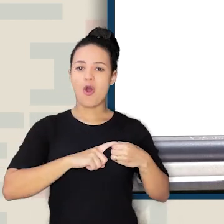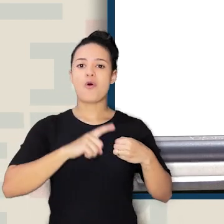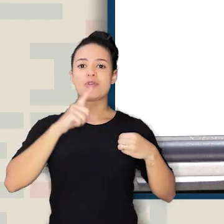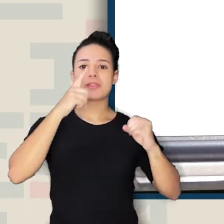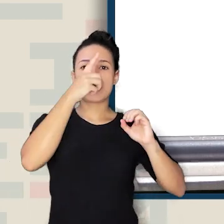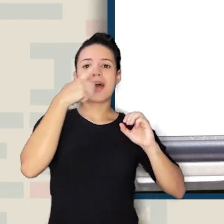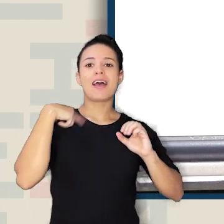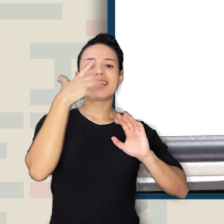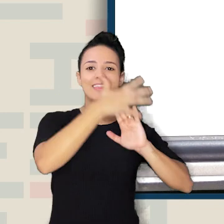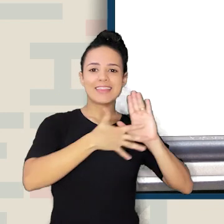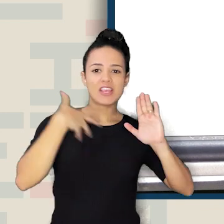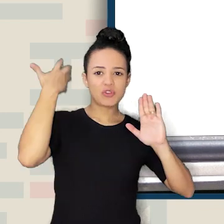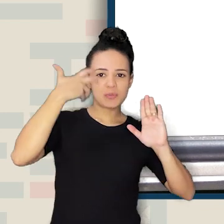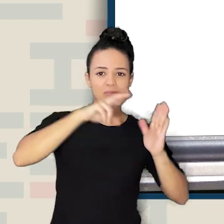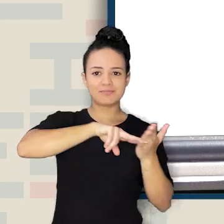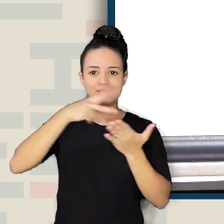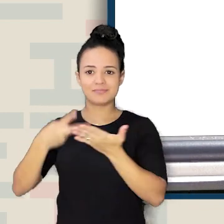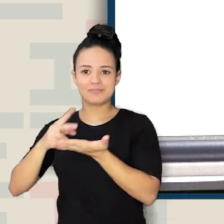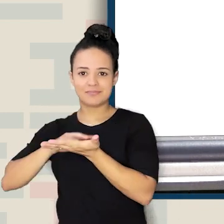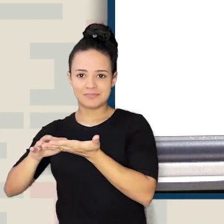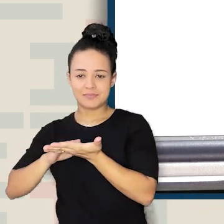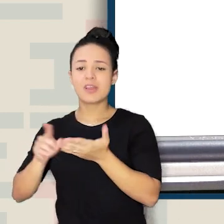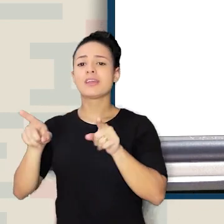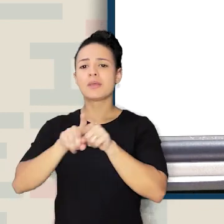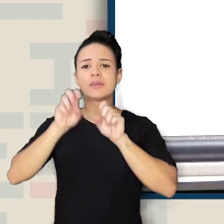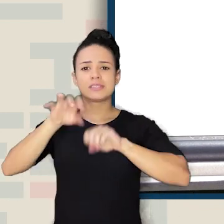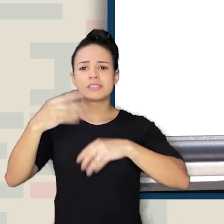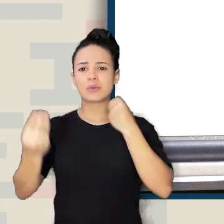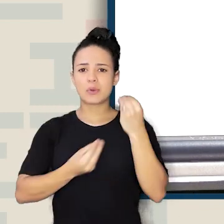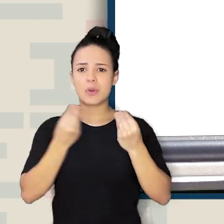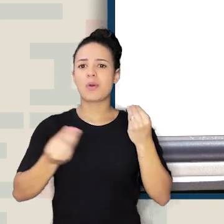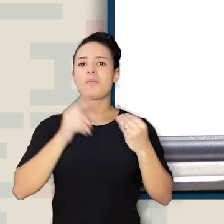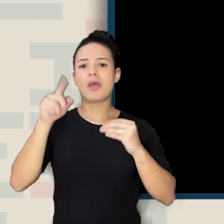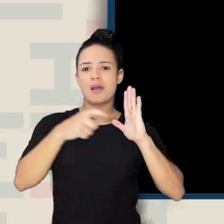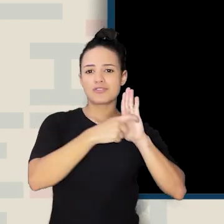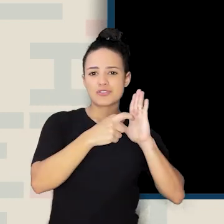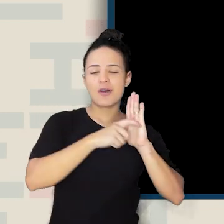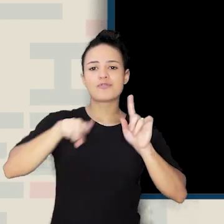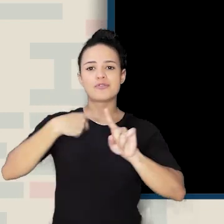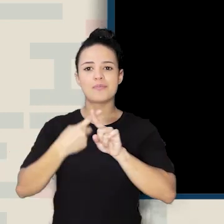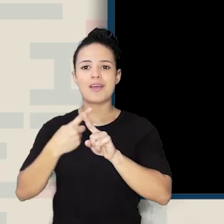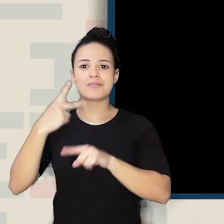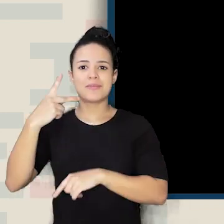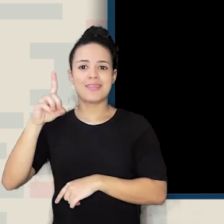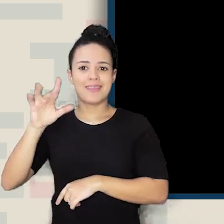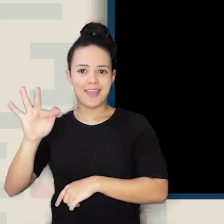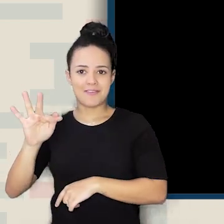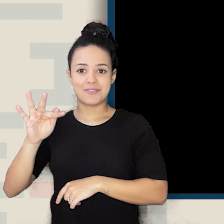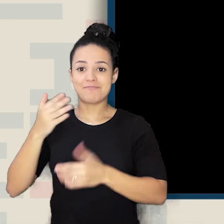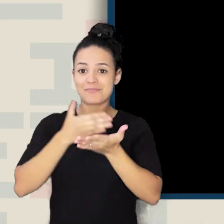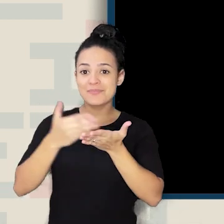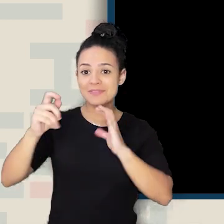mostro exemplos novamente no Musibraille e no PDF, tá bom? Vamos pro vídeo.